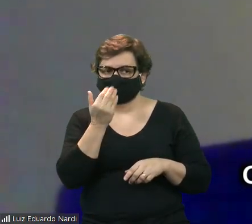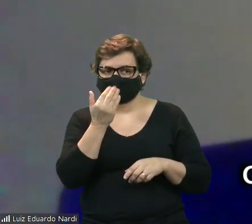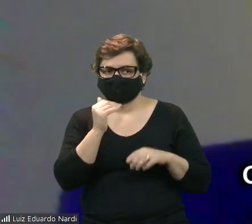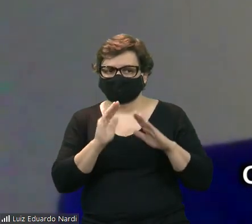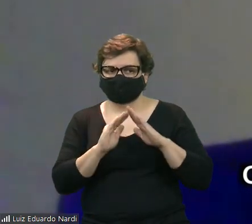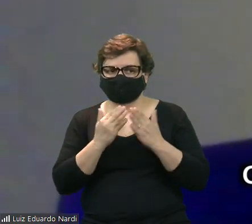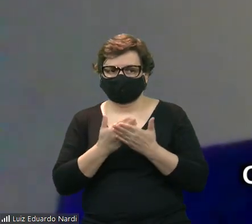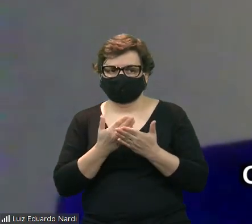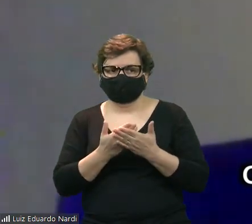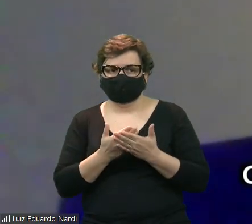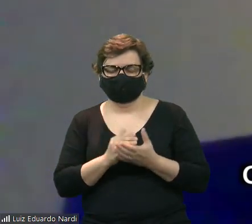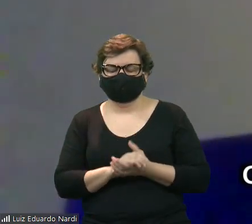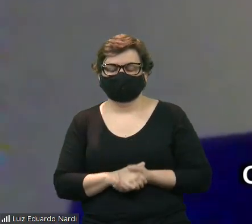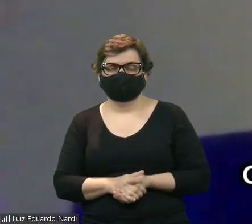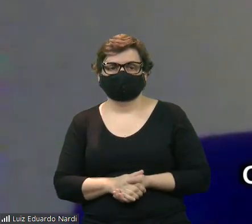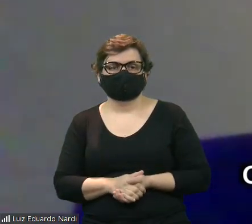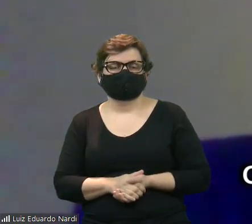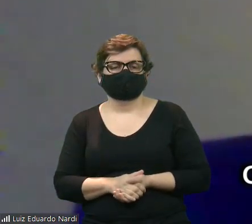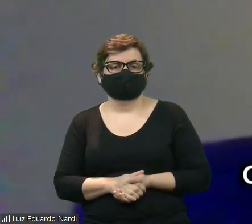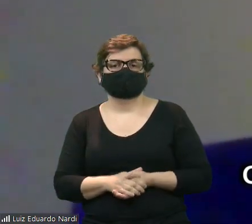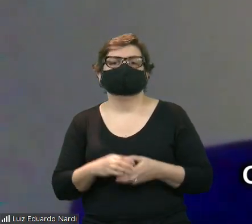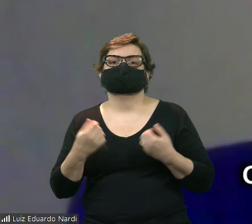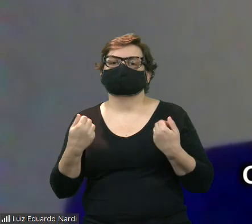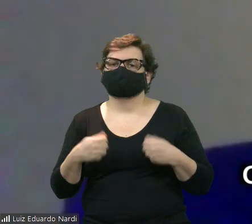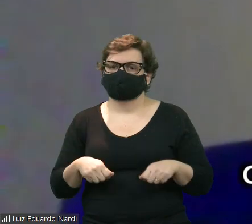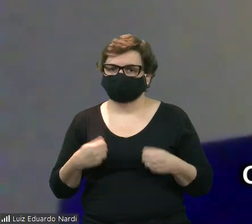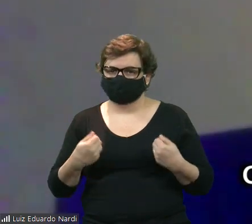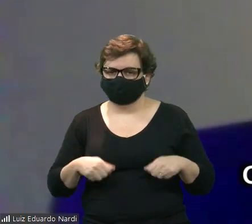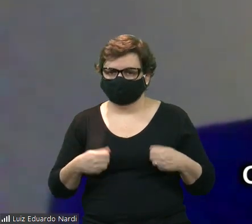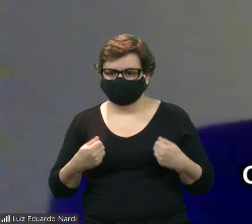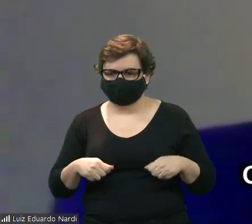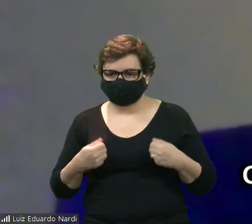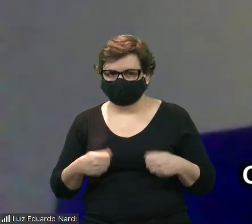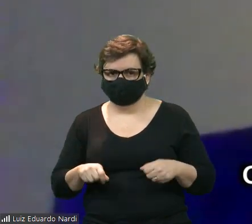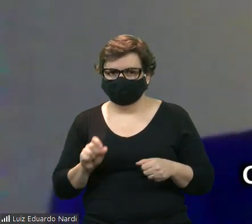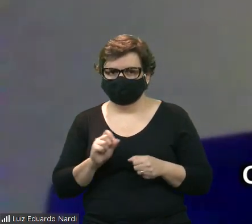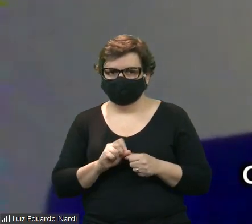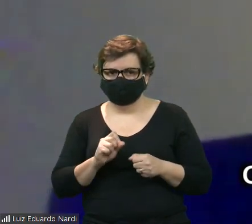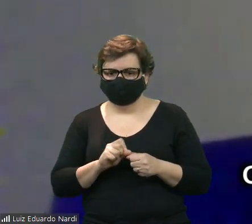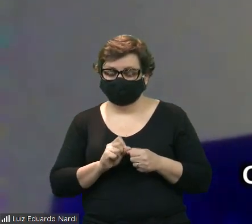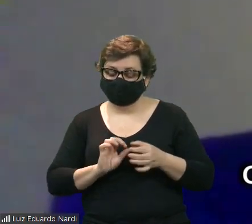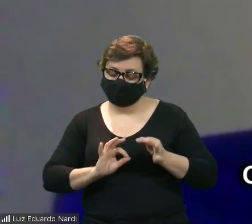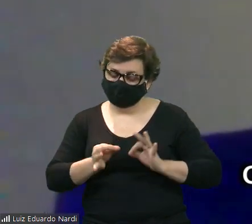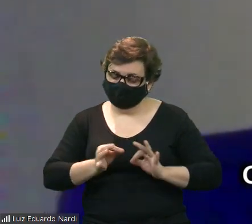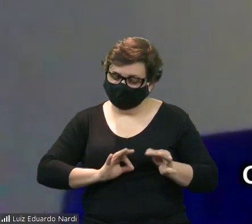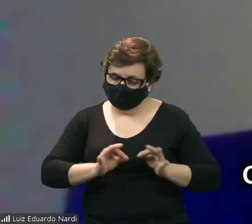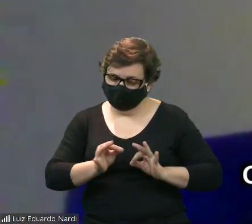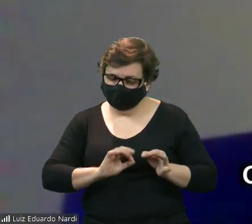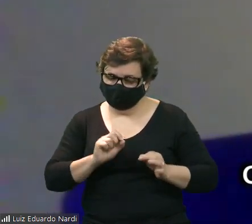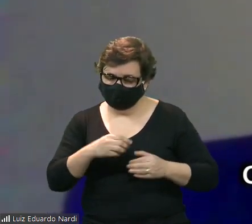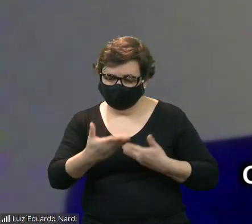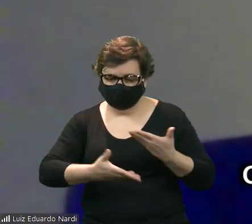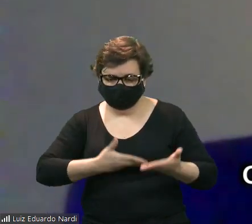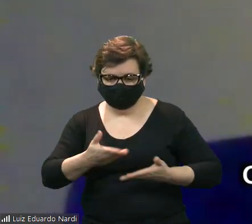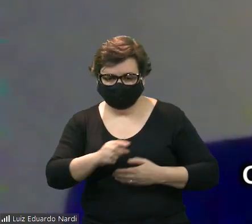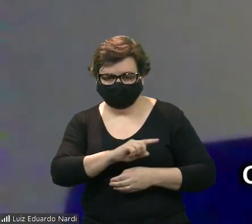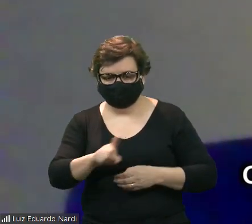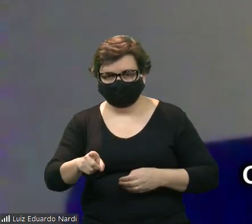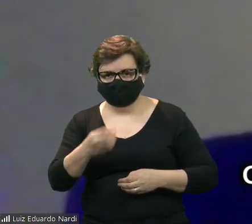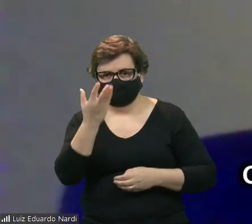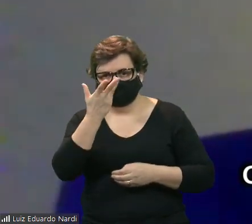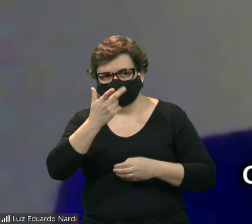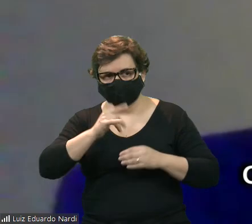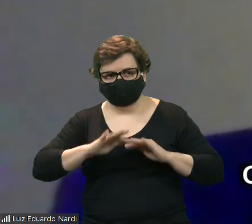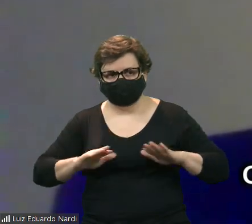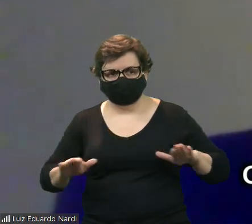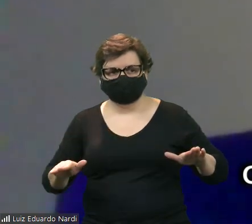escola. É preciso criar um programa que atenda essas crianças.